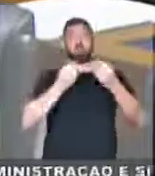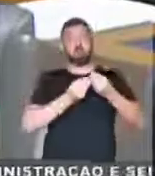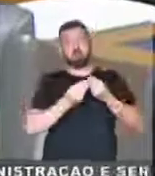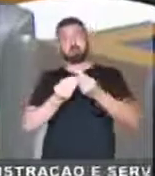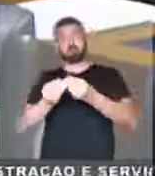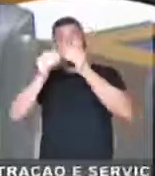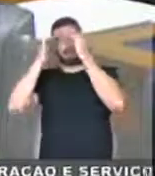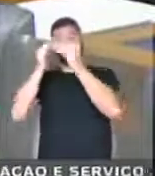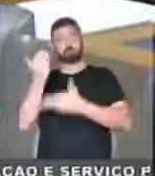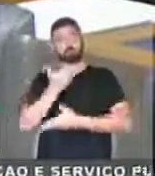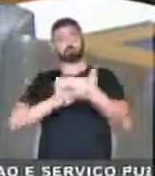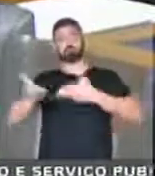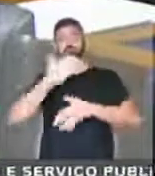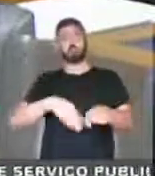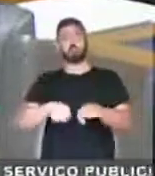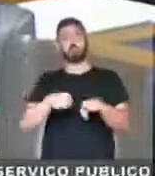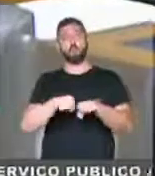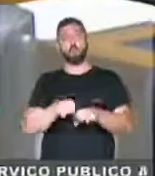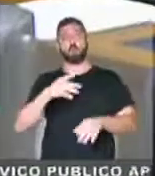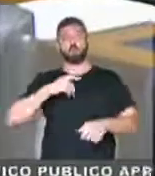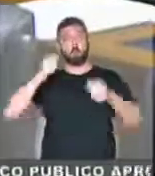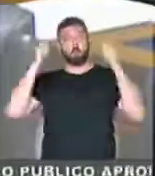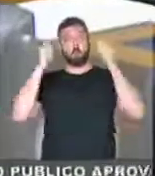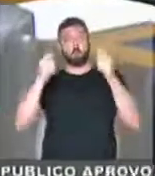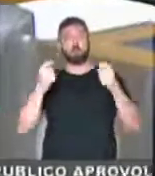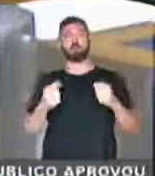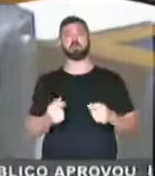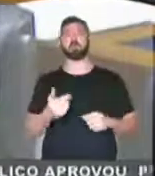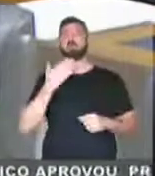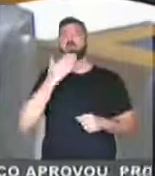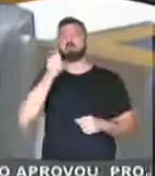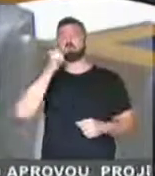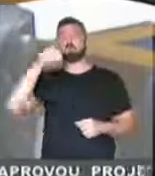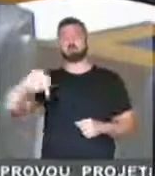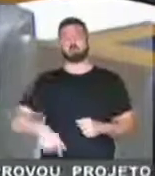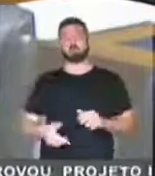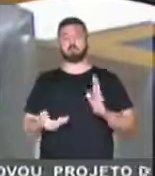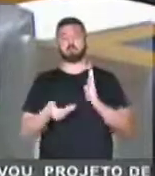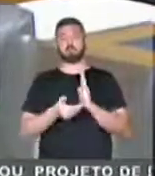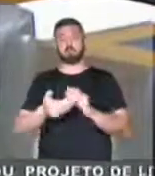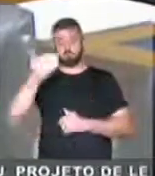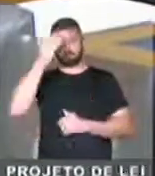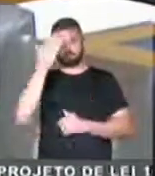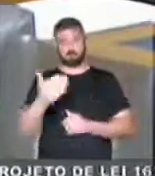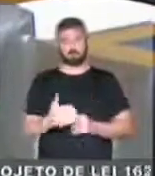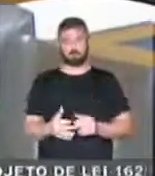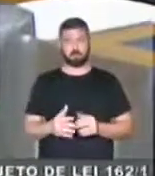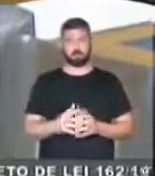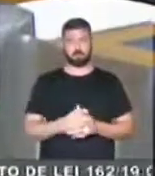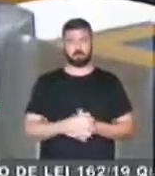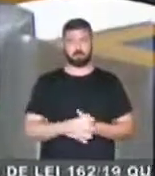o respeito. Então, deixo aqui meu protesto em nome das mulheres desse parlamento. Muito obrigada, senhor presidente. Deputado.